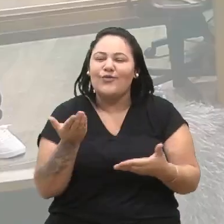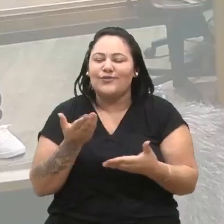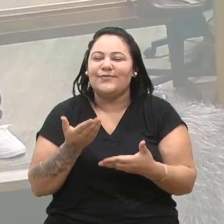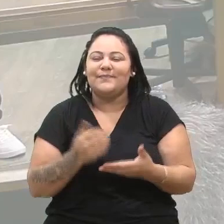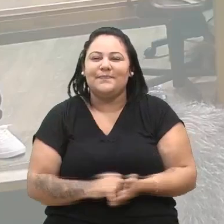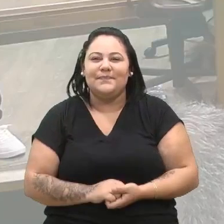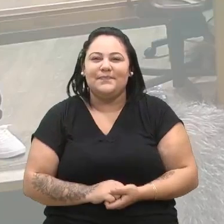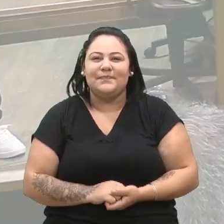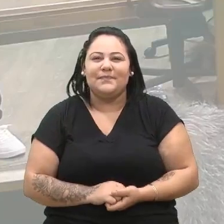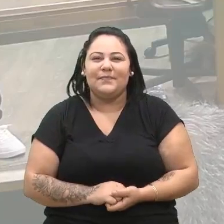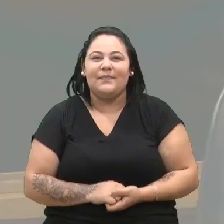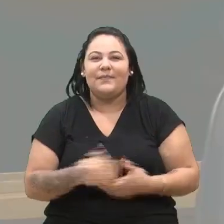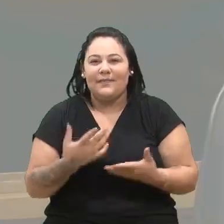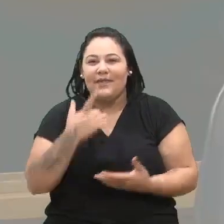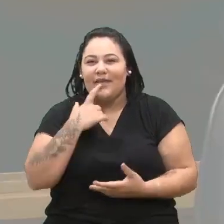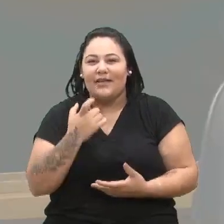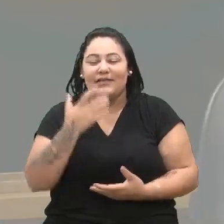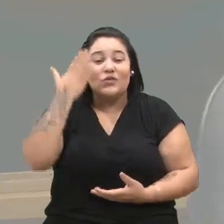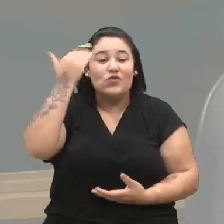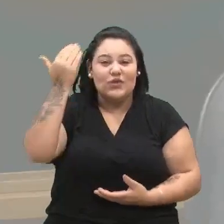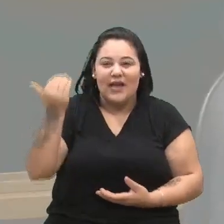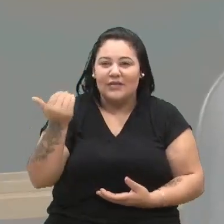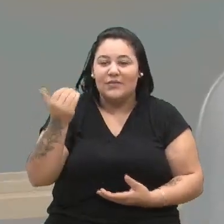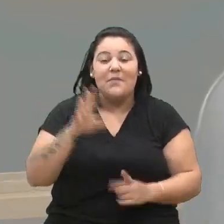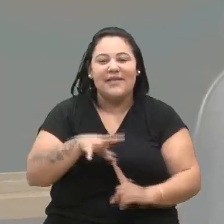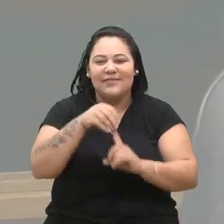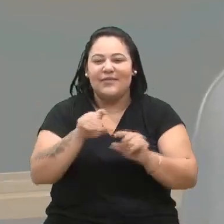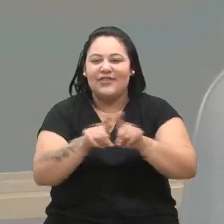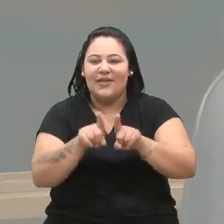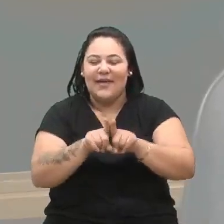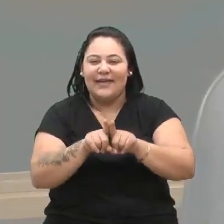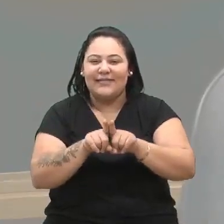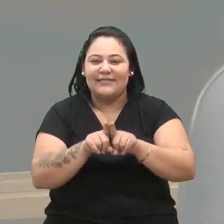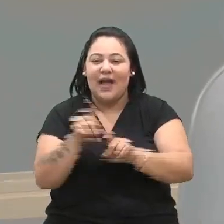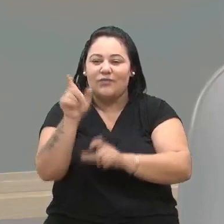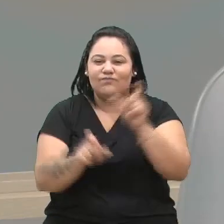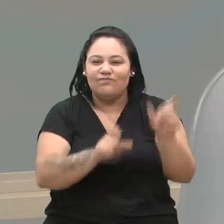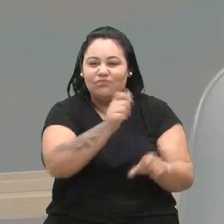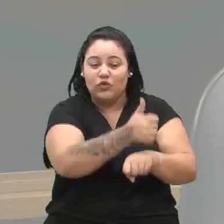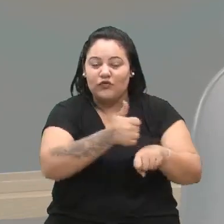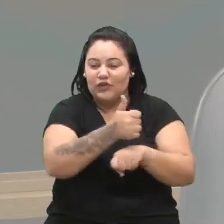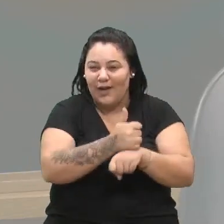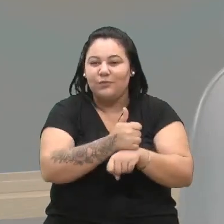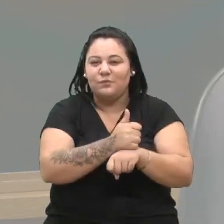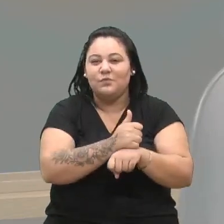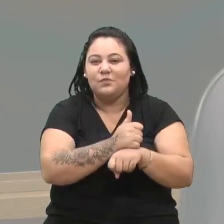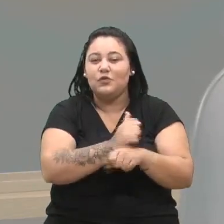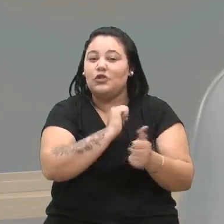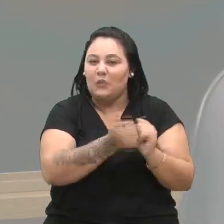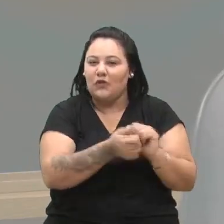vereador. Então, sucesso também, principalmente para aqueles atletas que estavam lá e que muitos